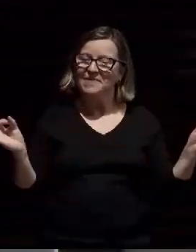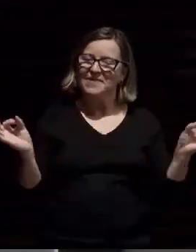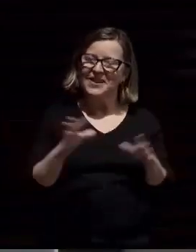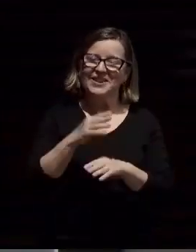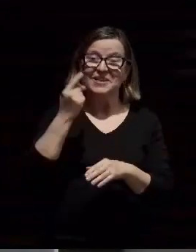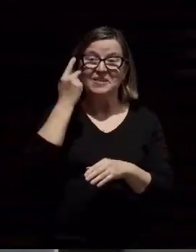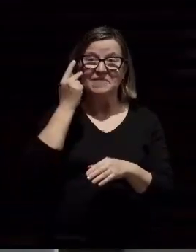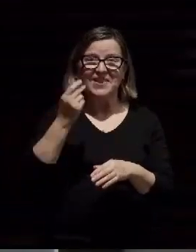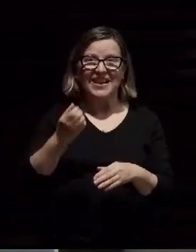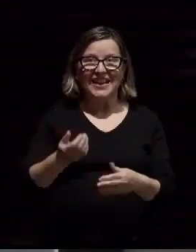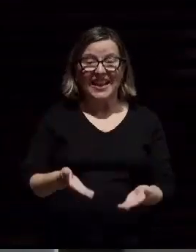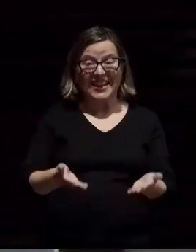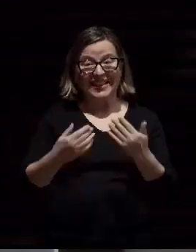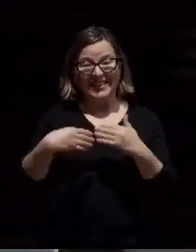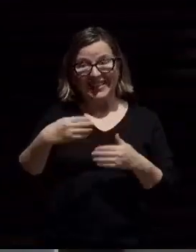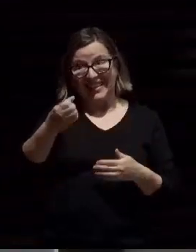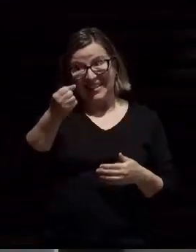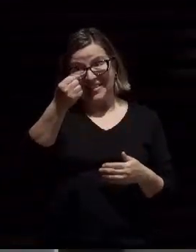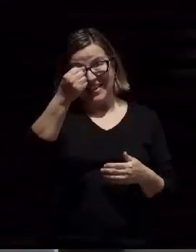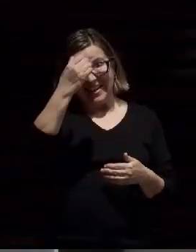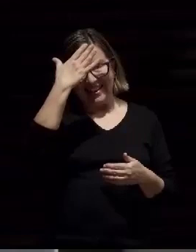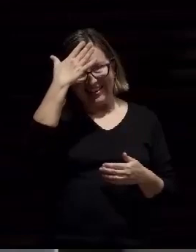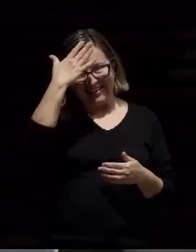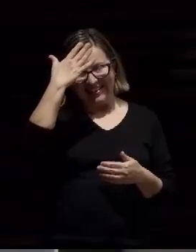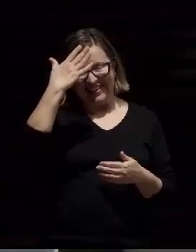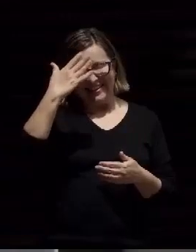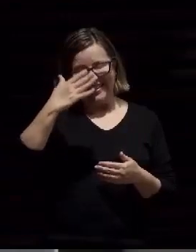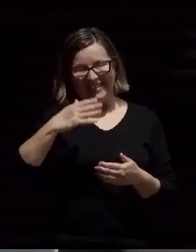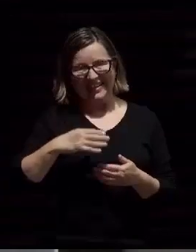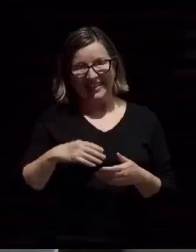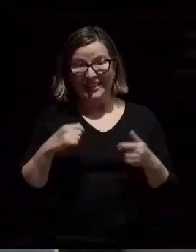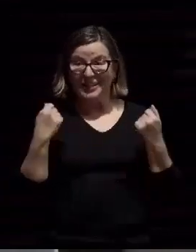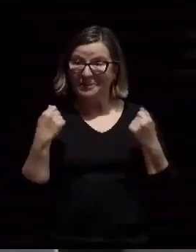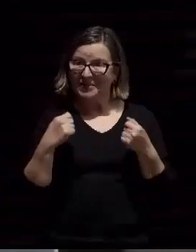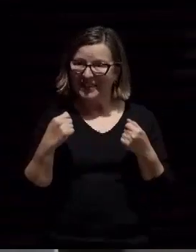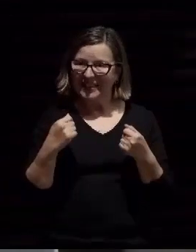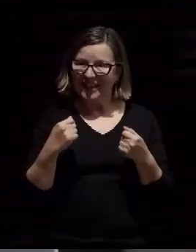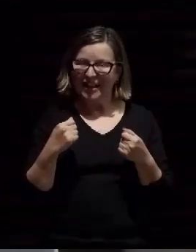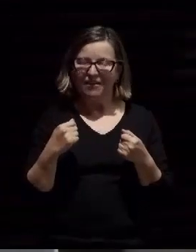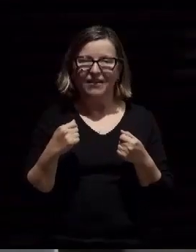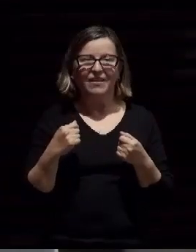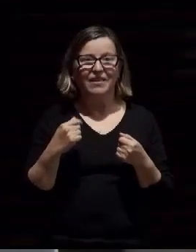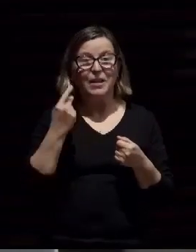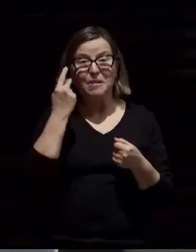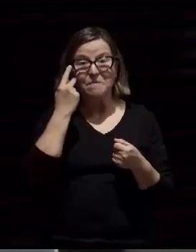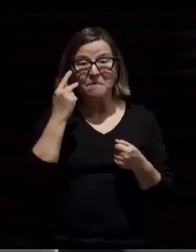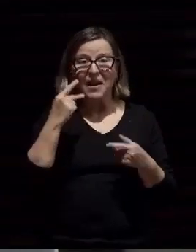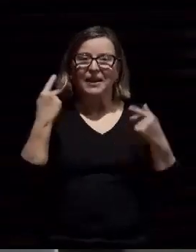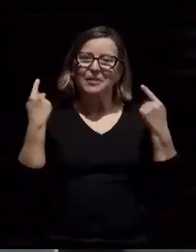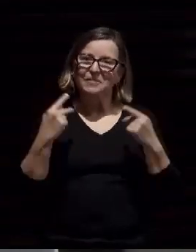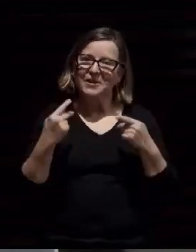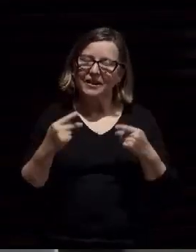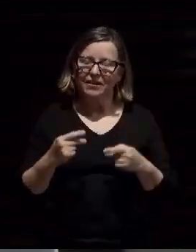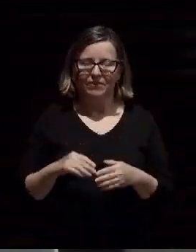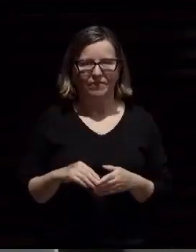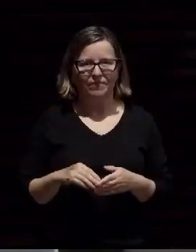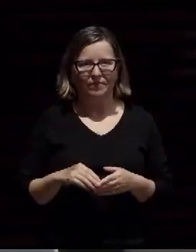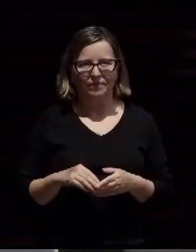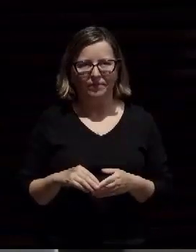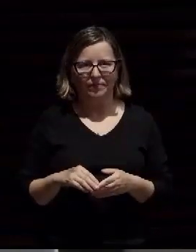receber revelações adicionais de que precisavam e poder pregar. Você vê que Pedro, um homem